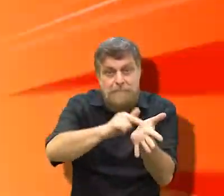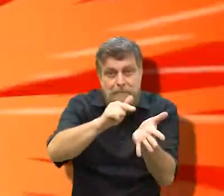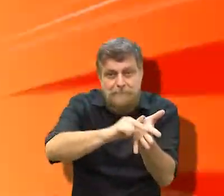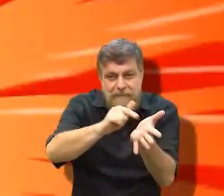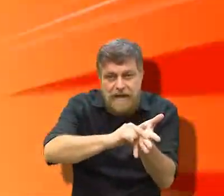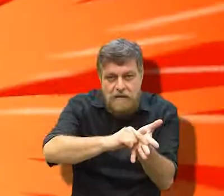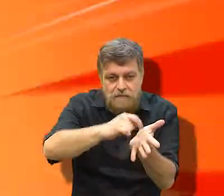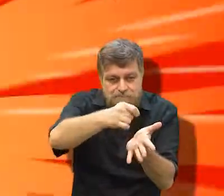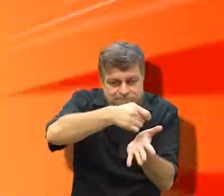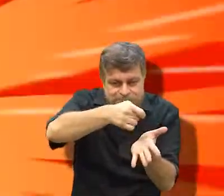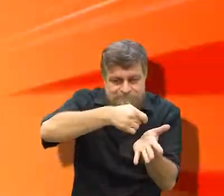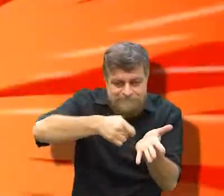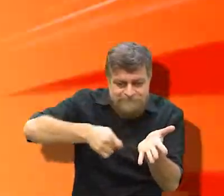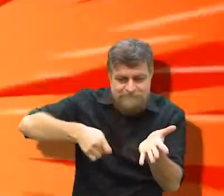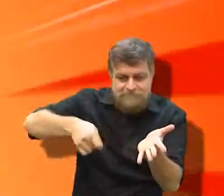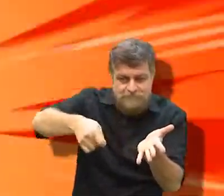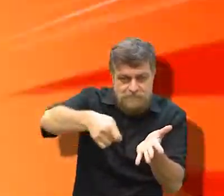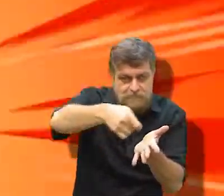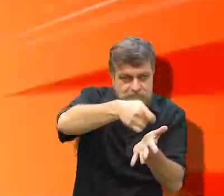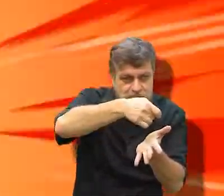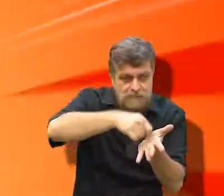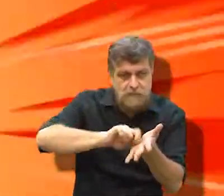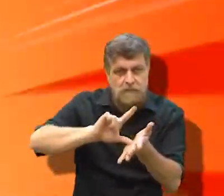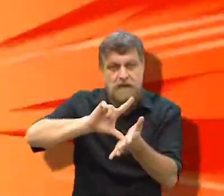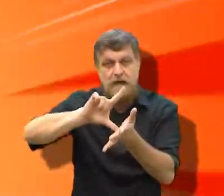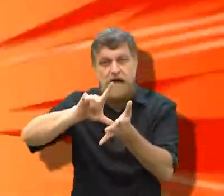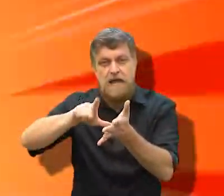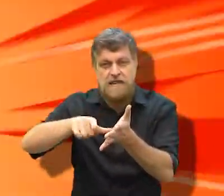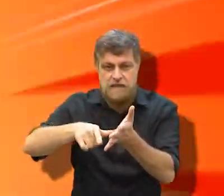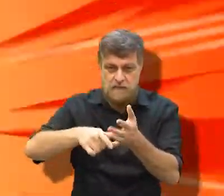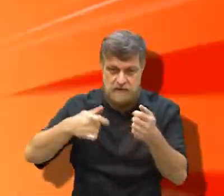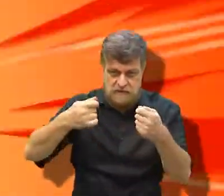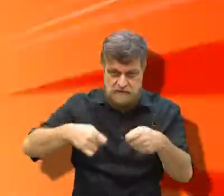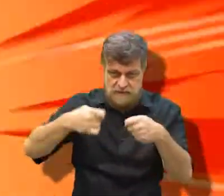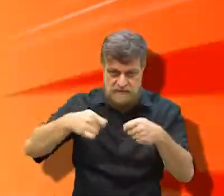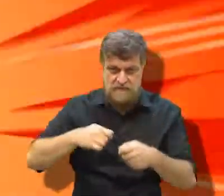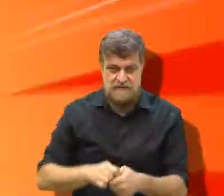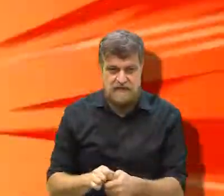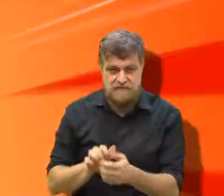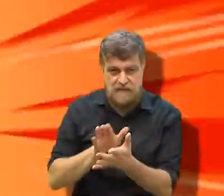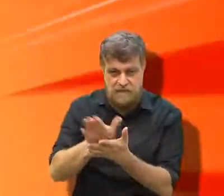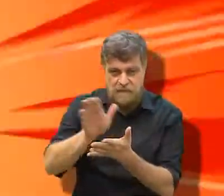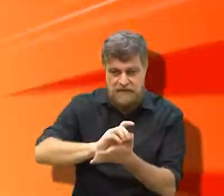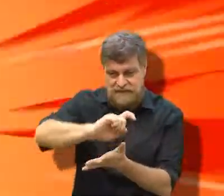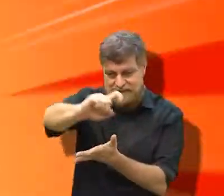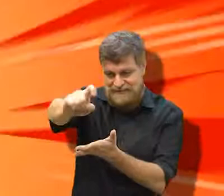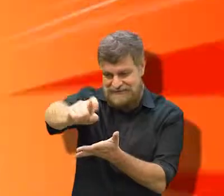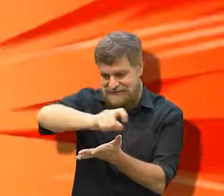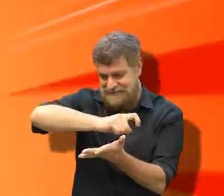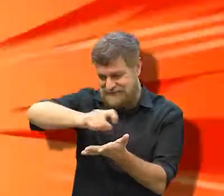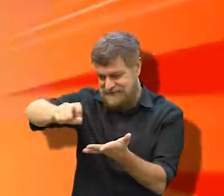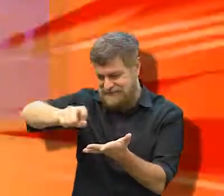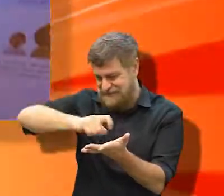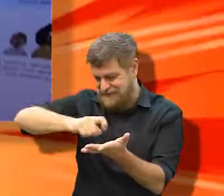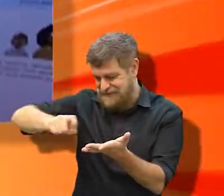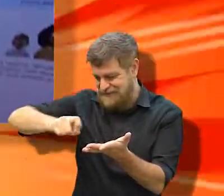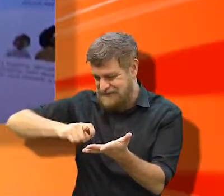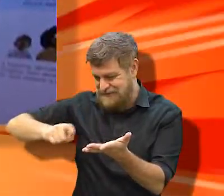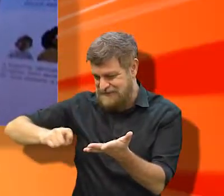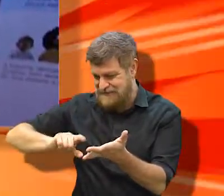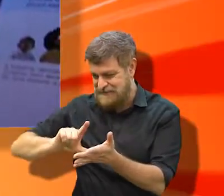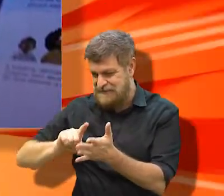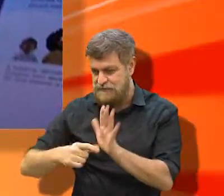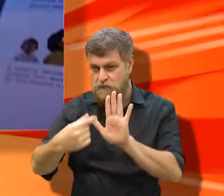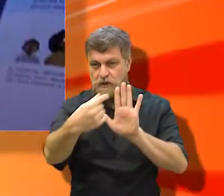né? Desenhava em papel e depois tinha que pegar essas páginas, escanear e depois jogar para